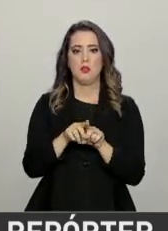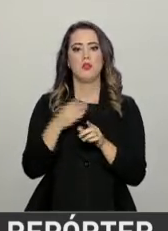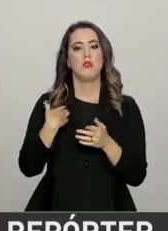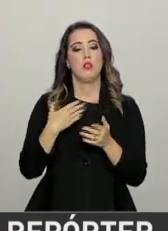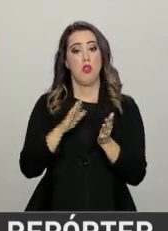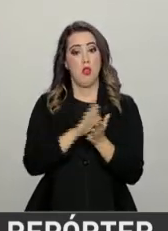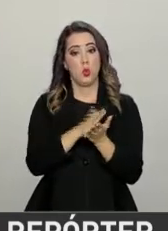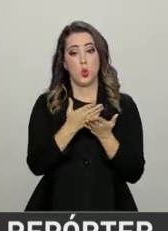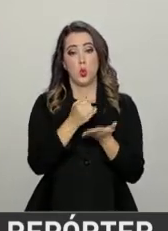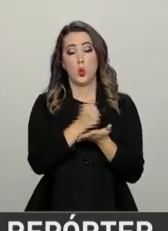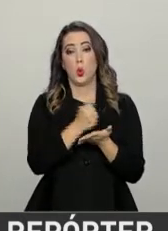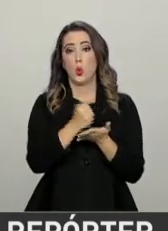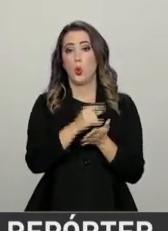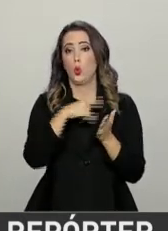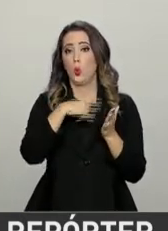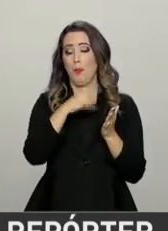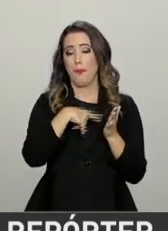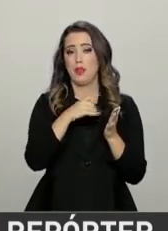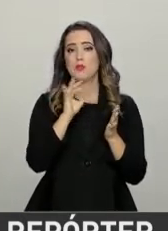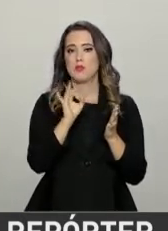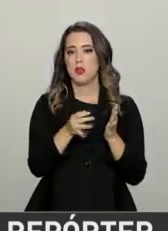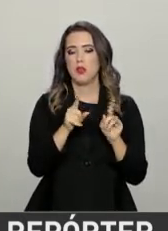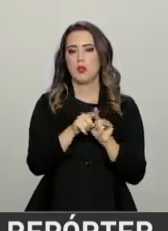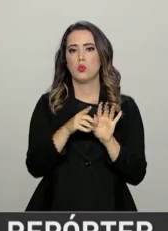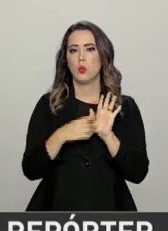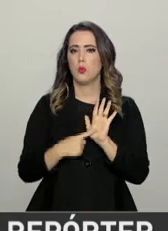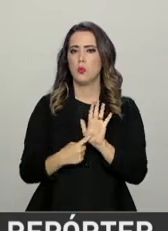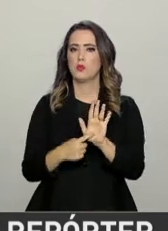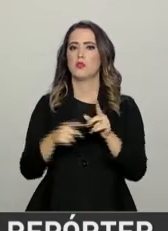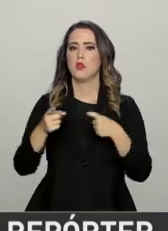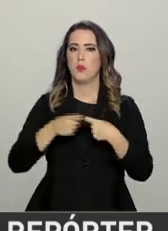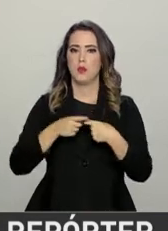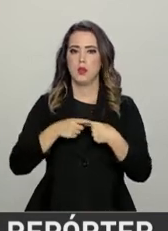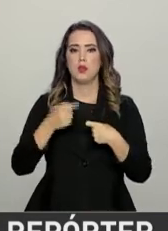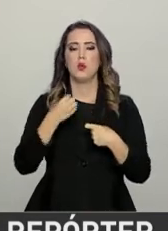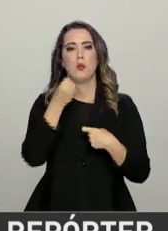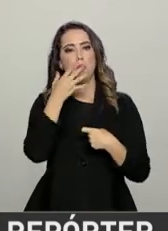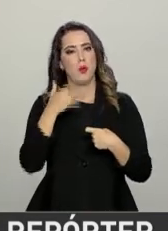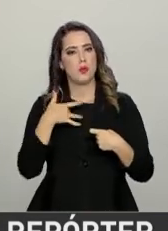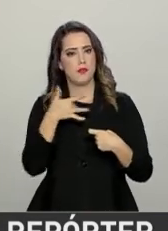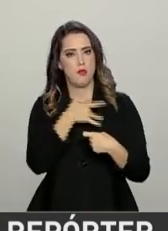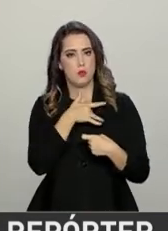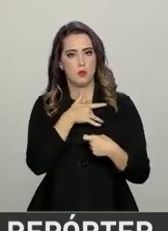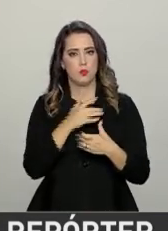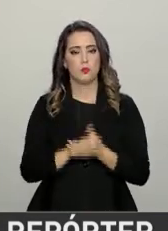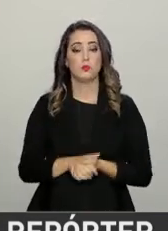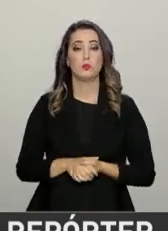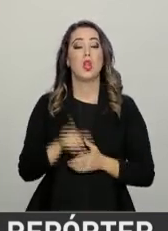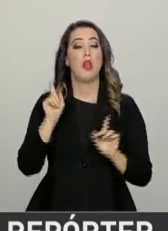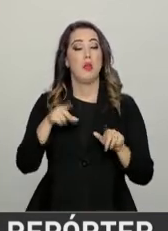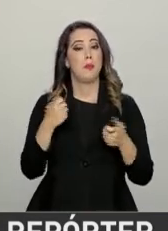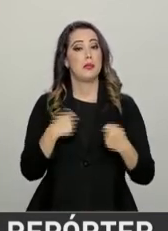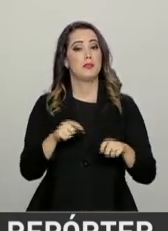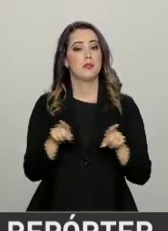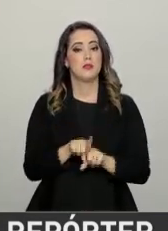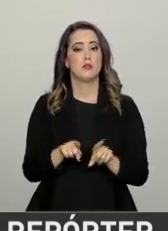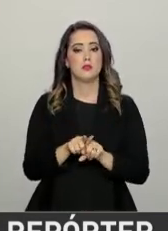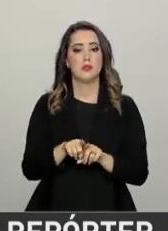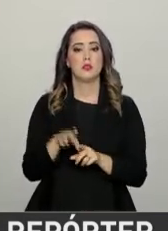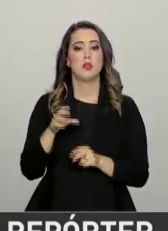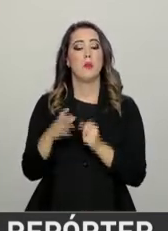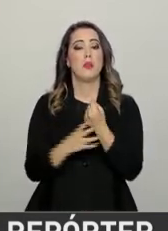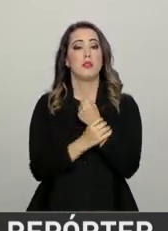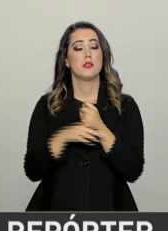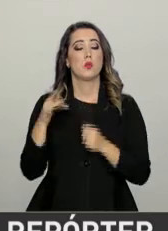passaporte válido e apresentar um atestado médico que comprove uma boa condição de saúde é necessário também ter um